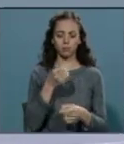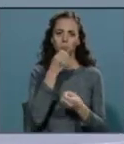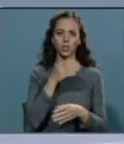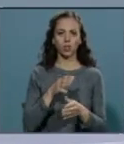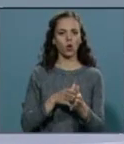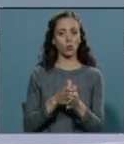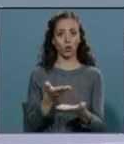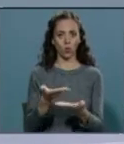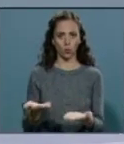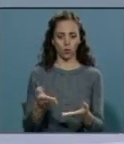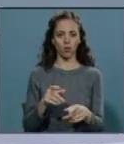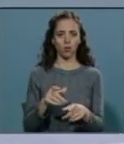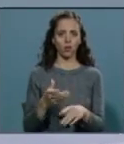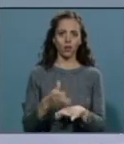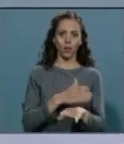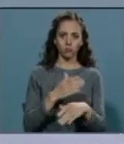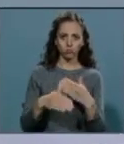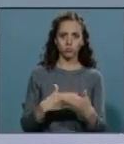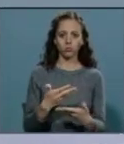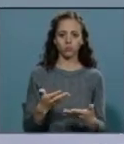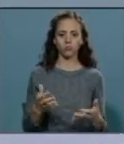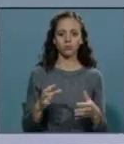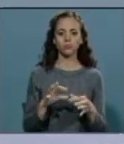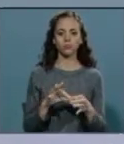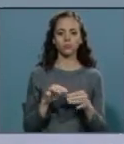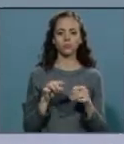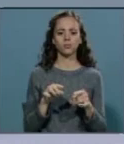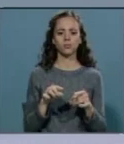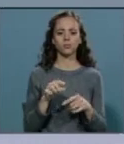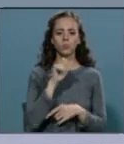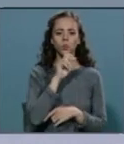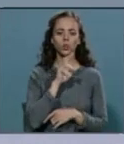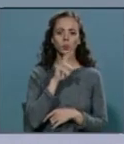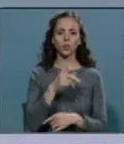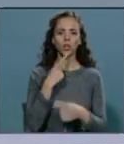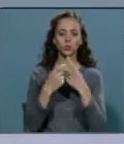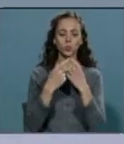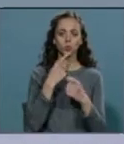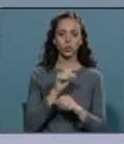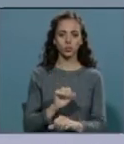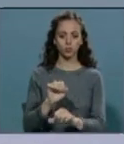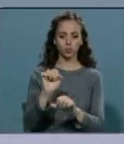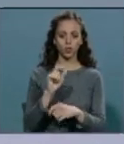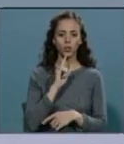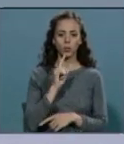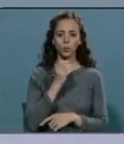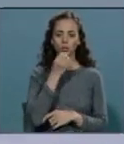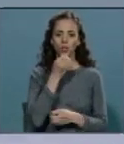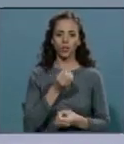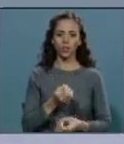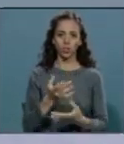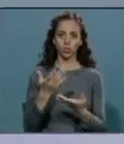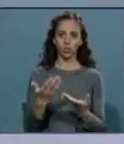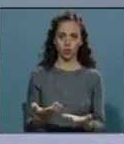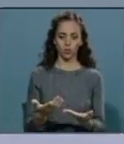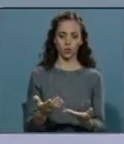perder esta oportunidade e antes de continuar poder responder às suas perguntas não posso deixar de